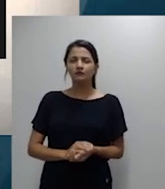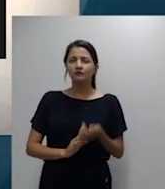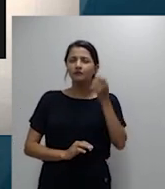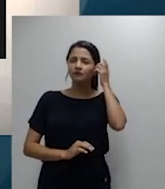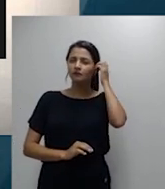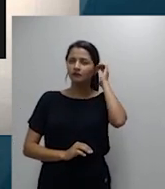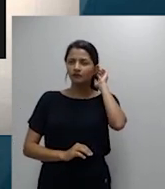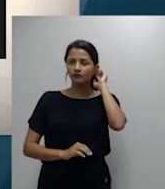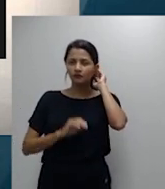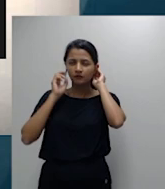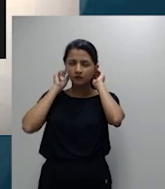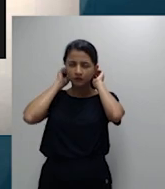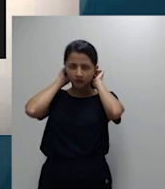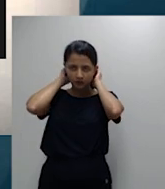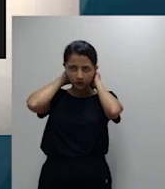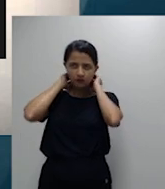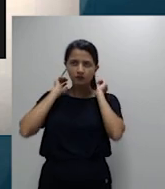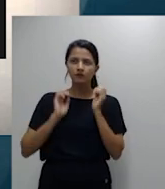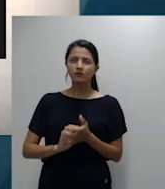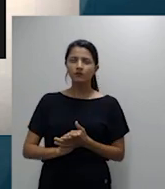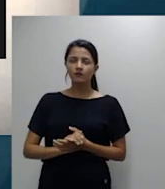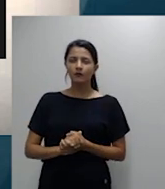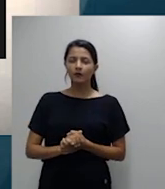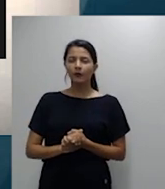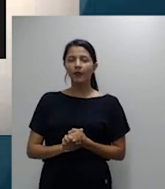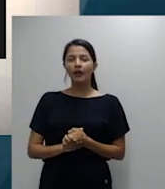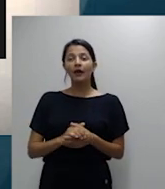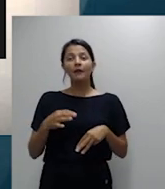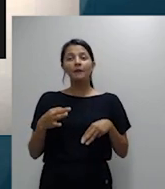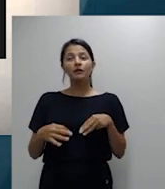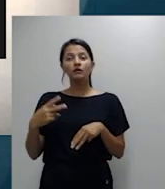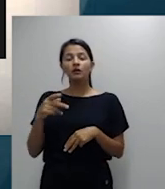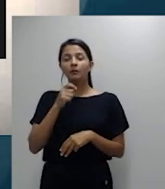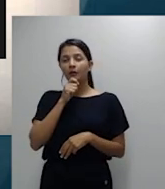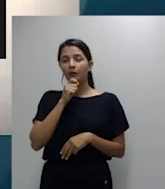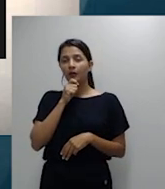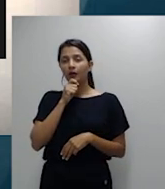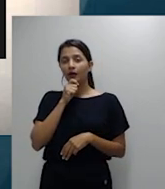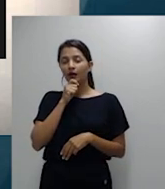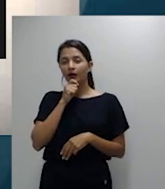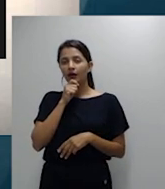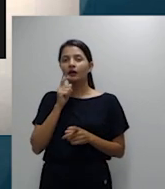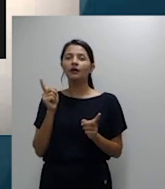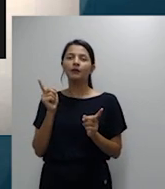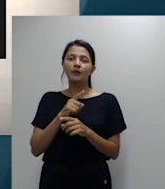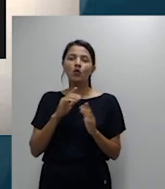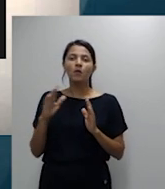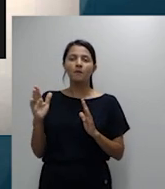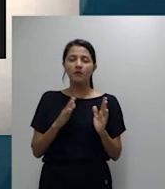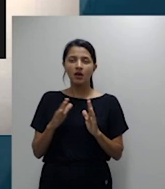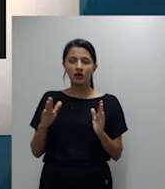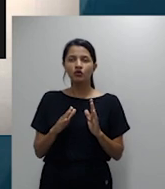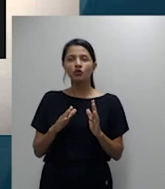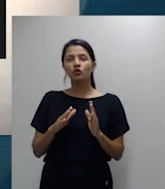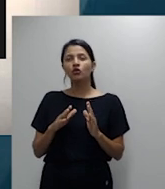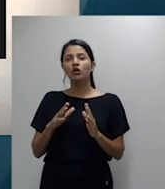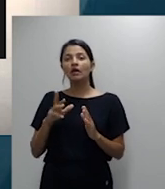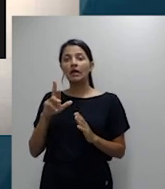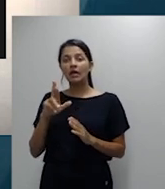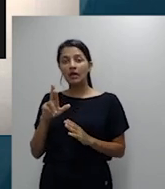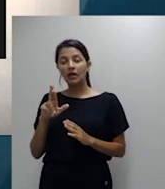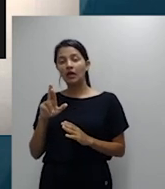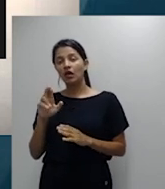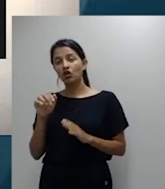E aí o livro microfone da carga pelo prazo regimental de 15 minutos